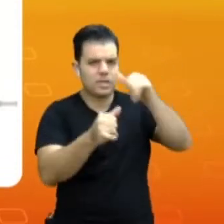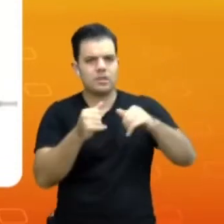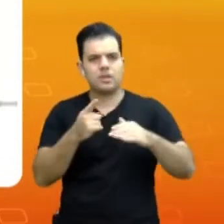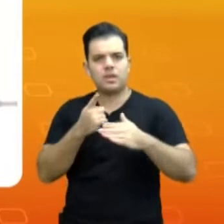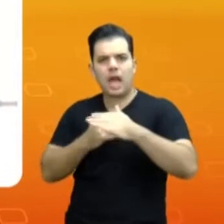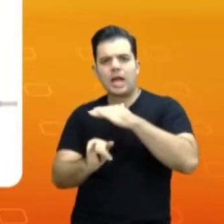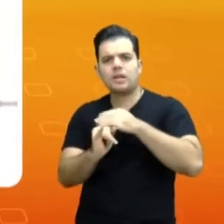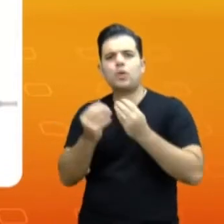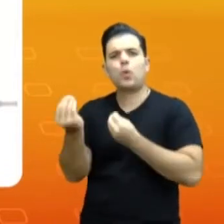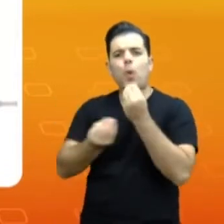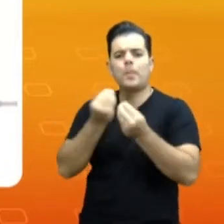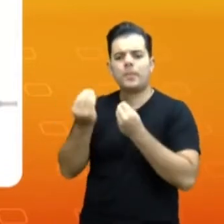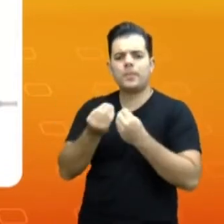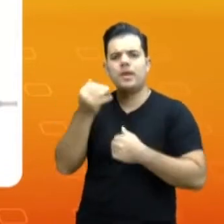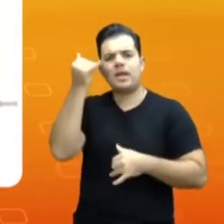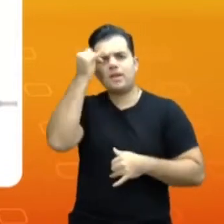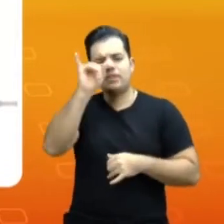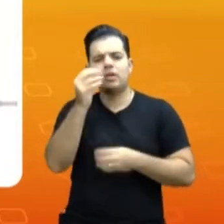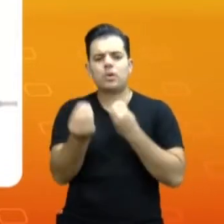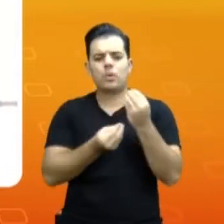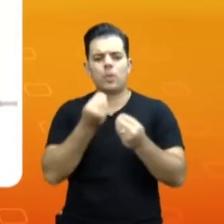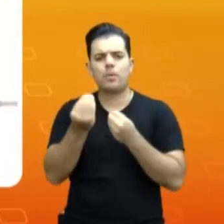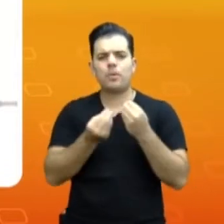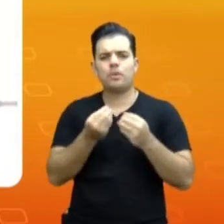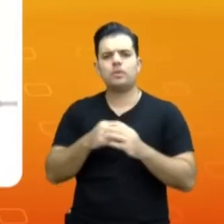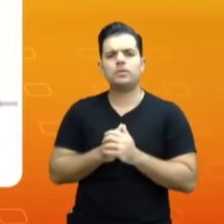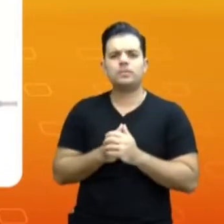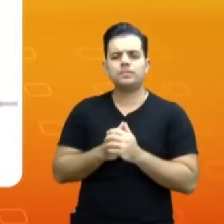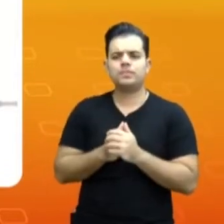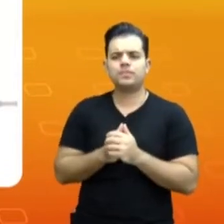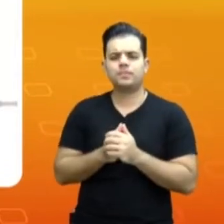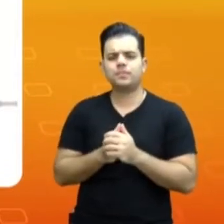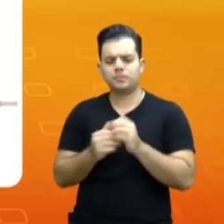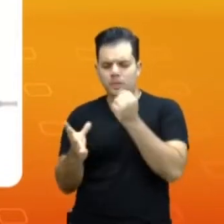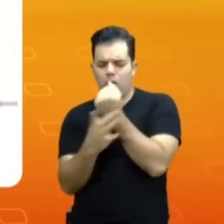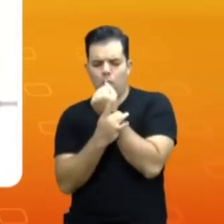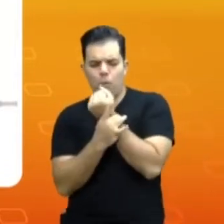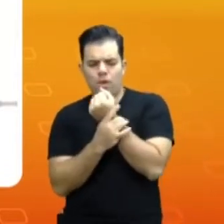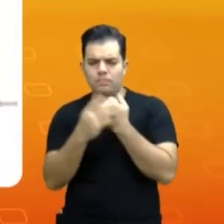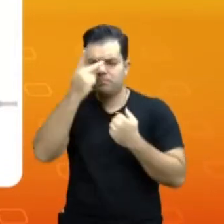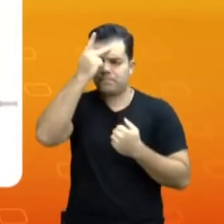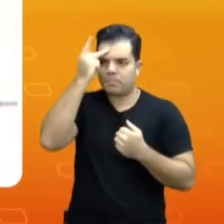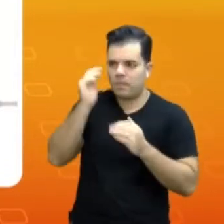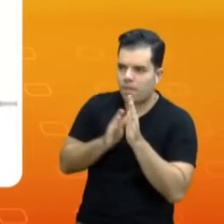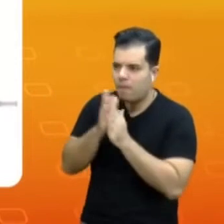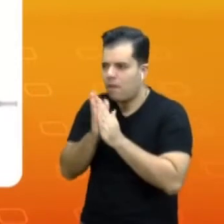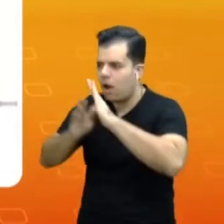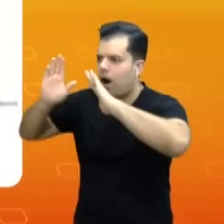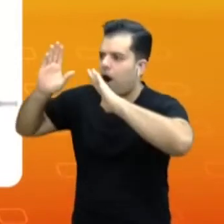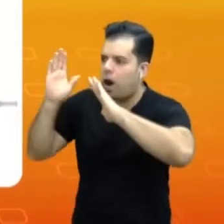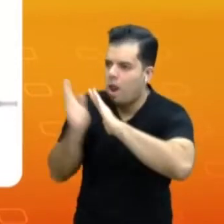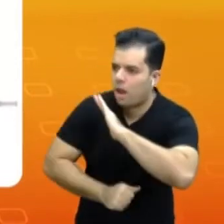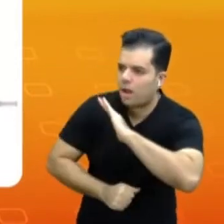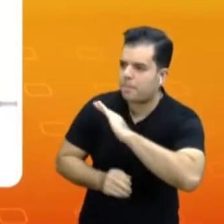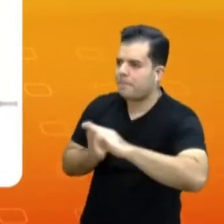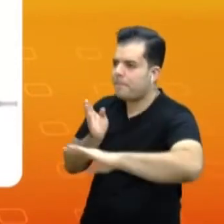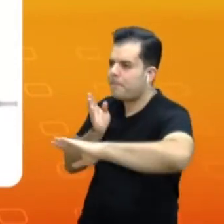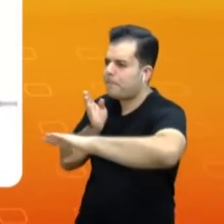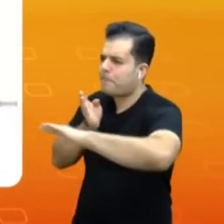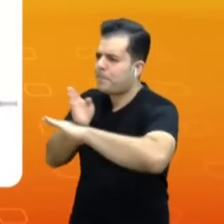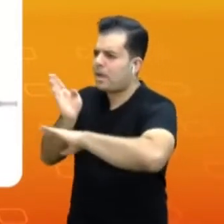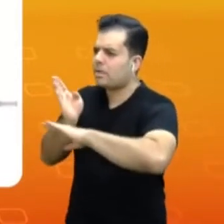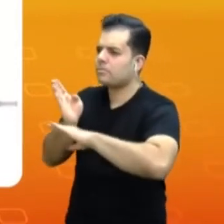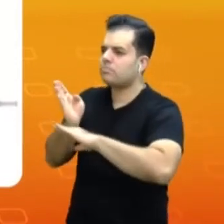responder essa? Acho que o Gilberto, né? Na verdade, Na verdade, aquilo, né?